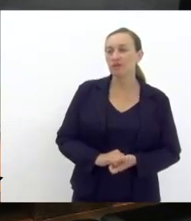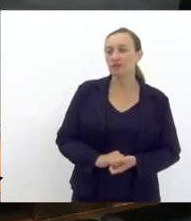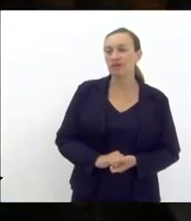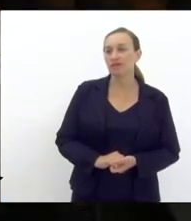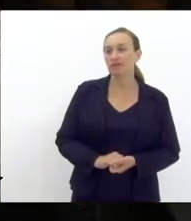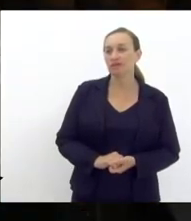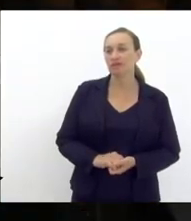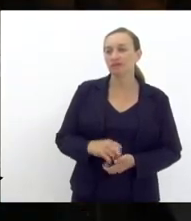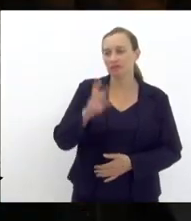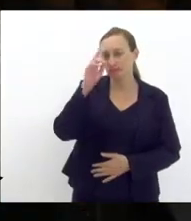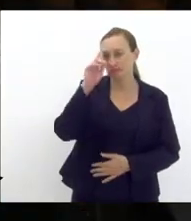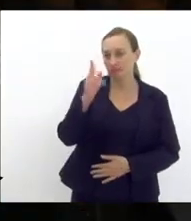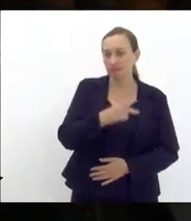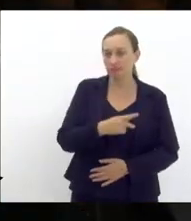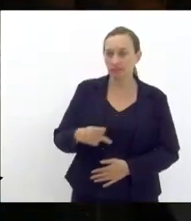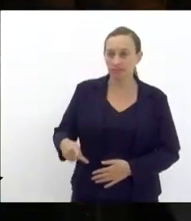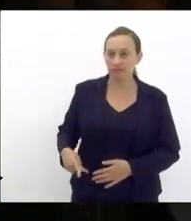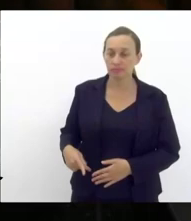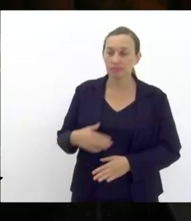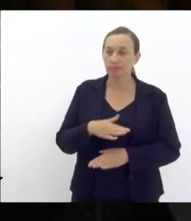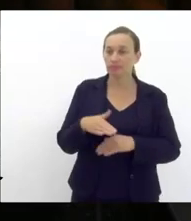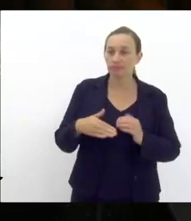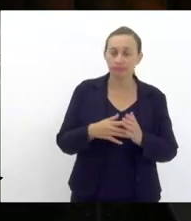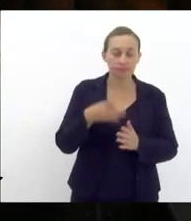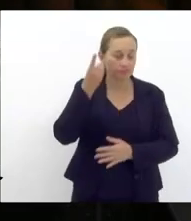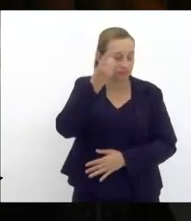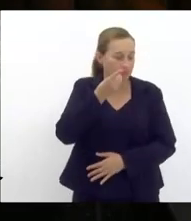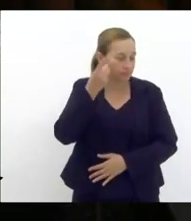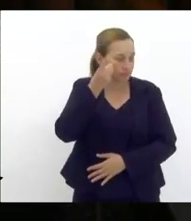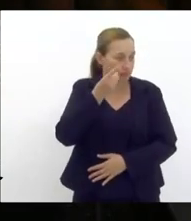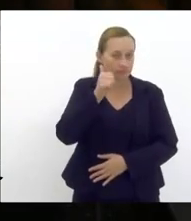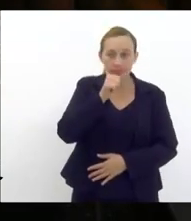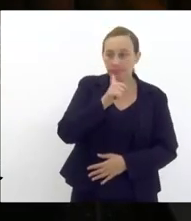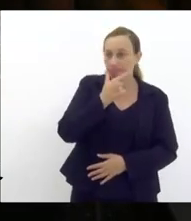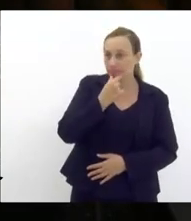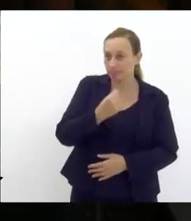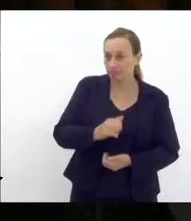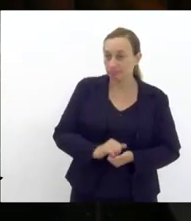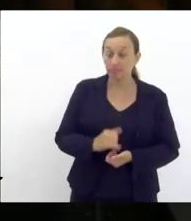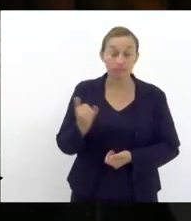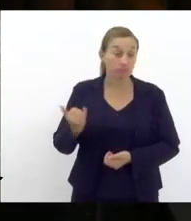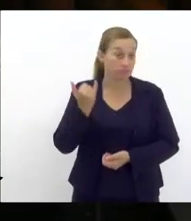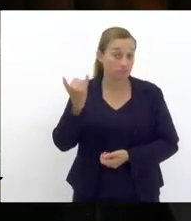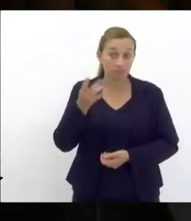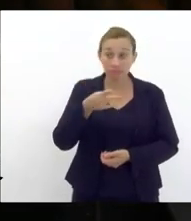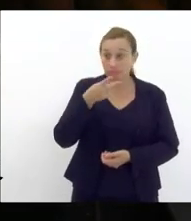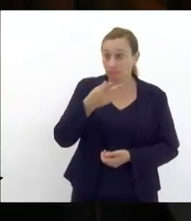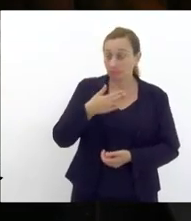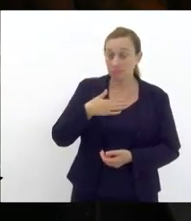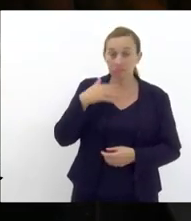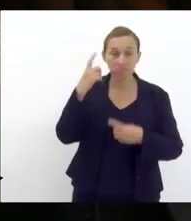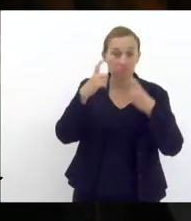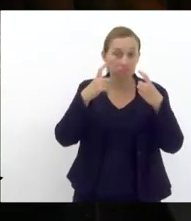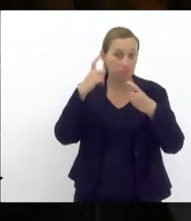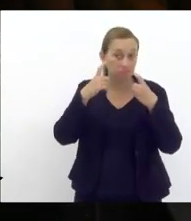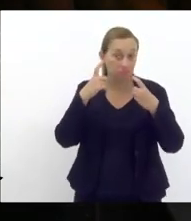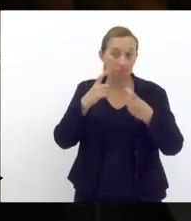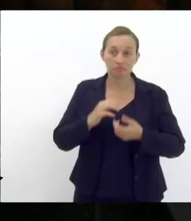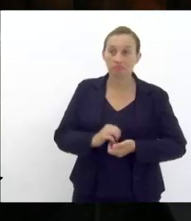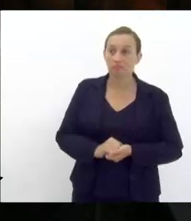senhor presidente senhoras de deputadas senhores deputados importante dizer que a minha preocupação